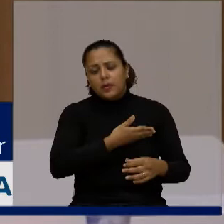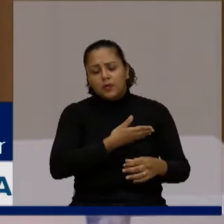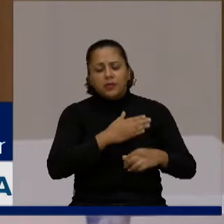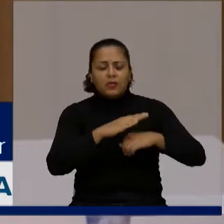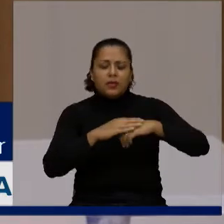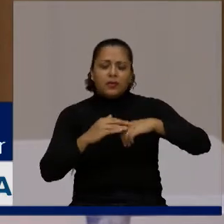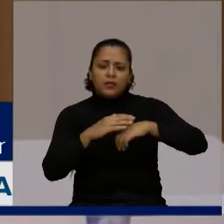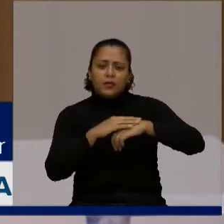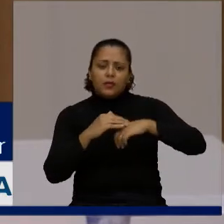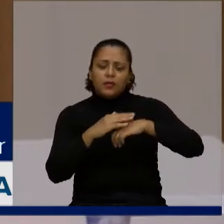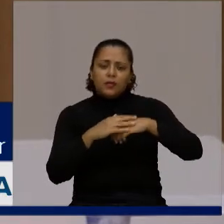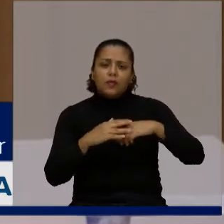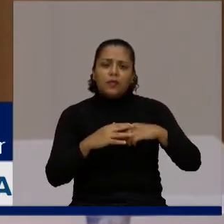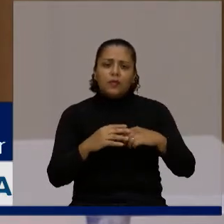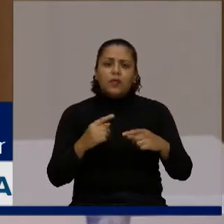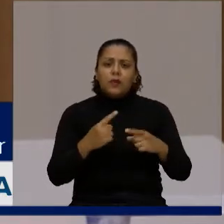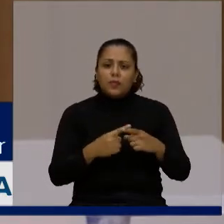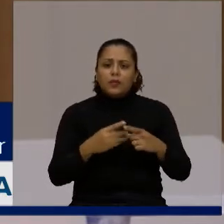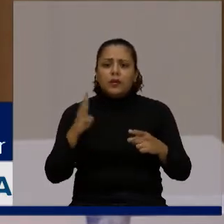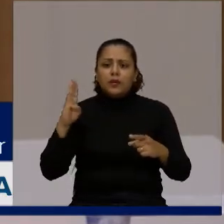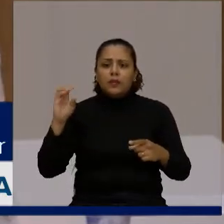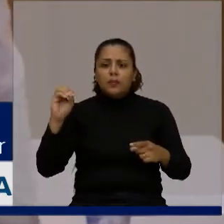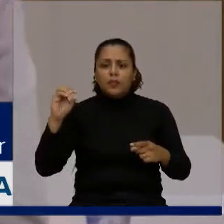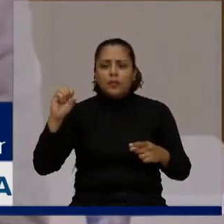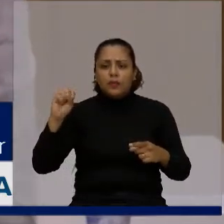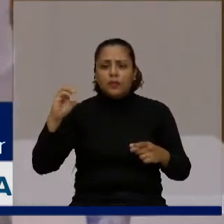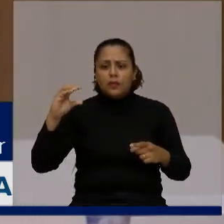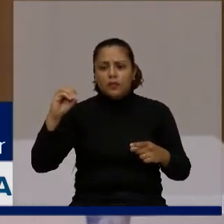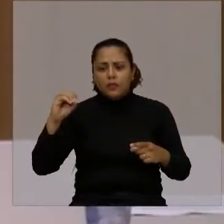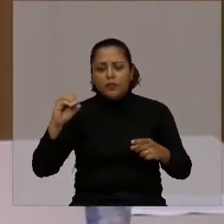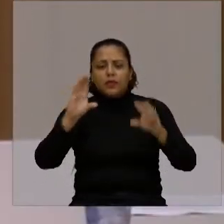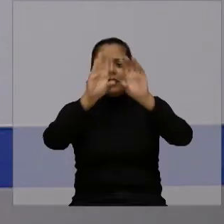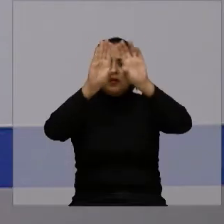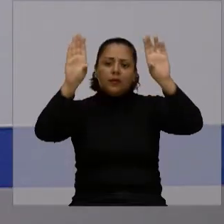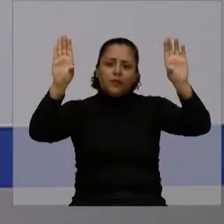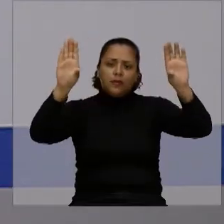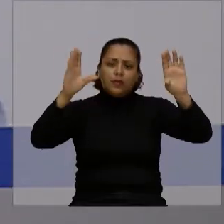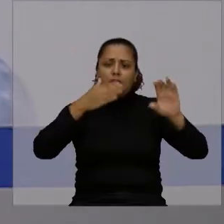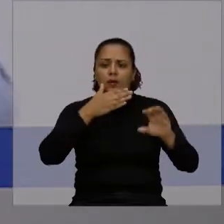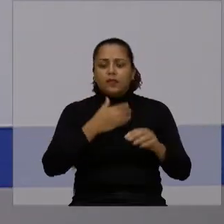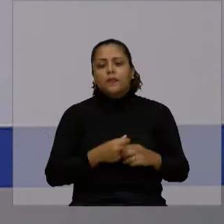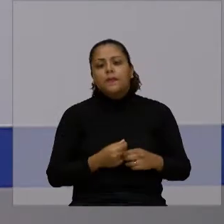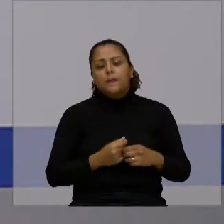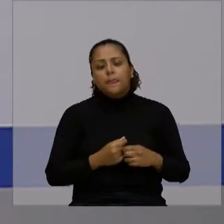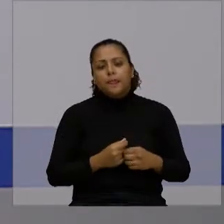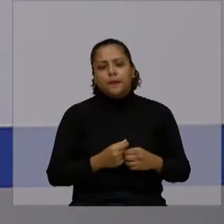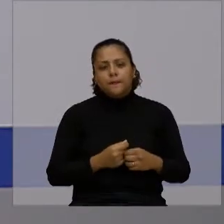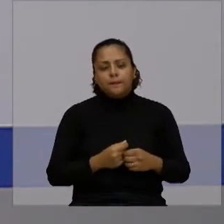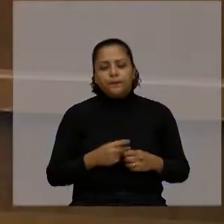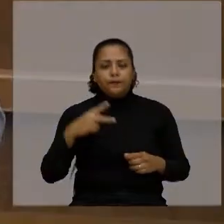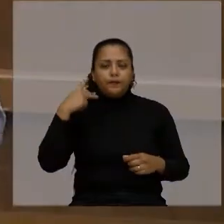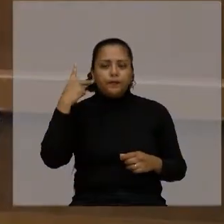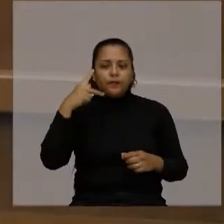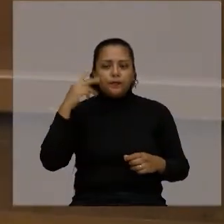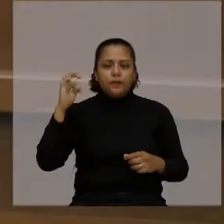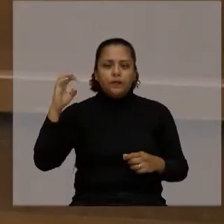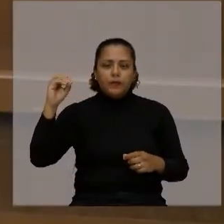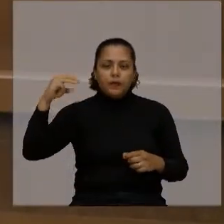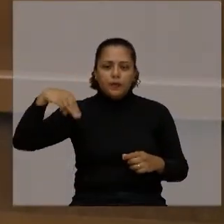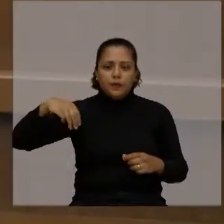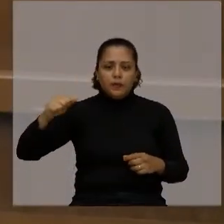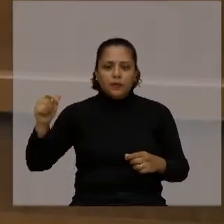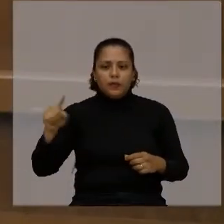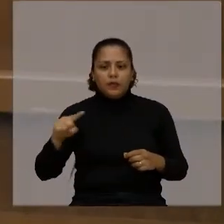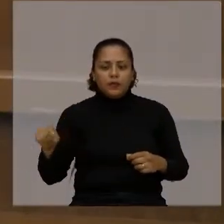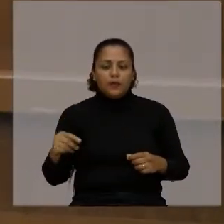o Bosco está em um lugar melhor que a gente. Um abraço. Amém. Com a palavra, vereador Tomás Henrique.